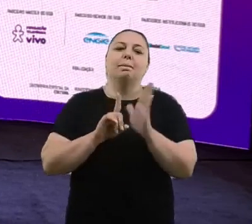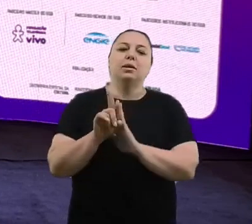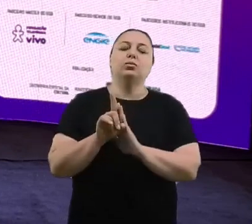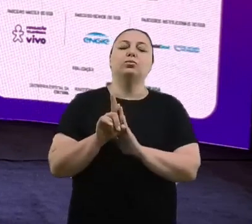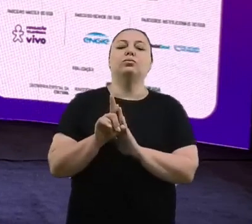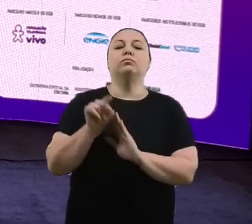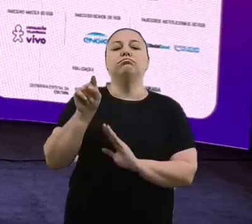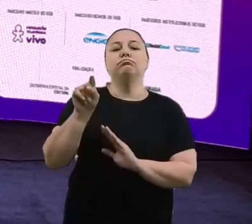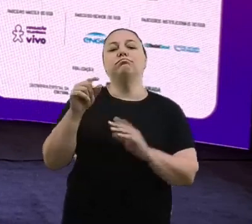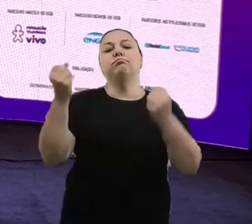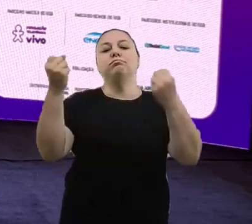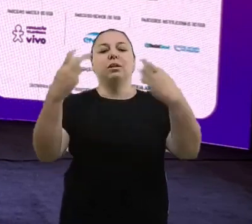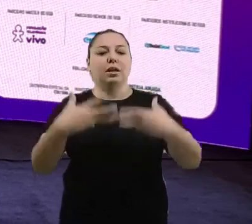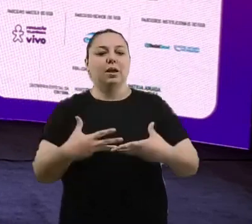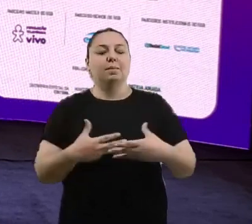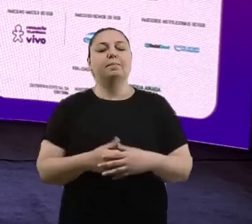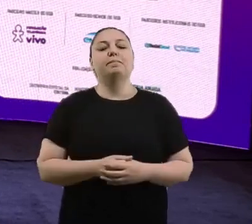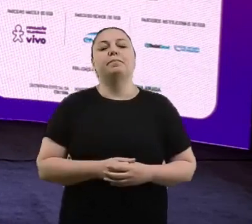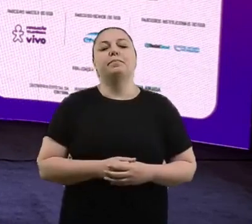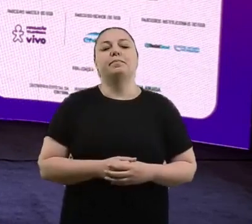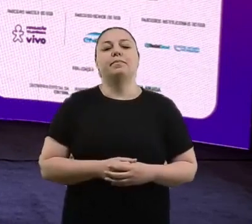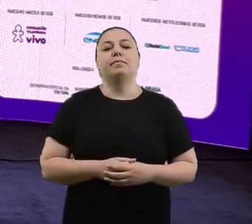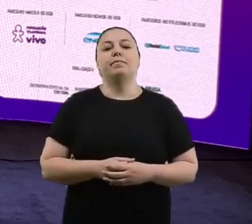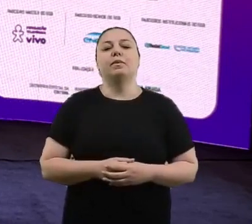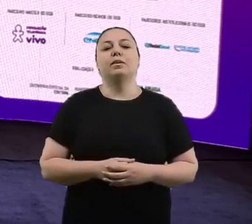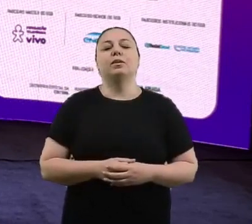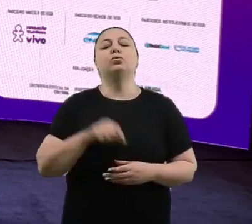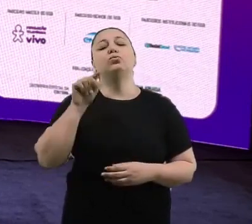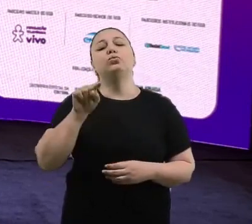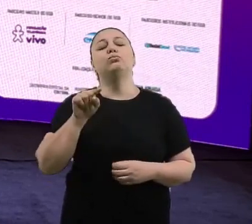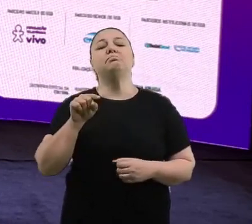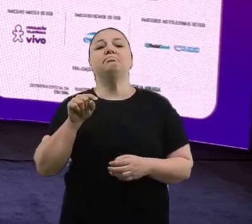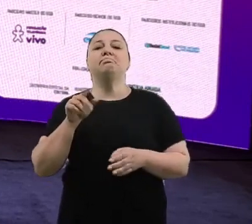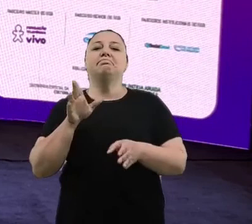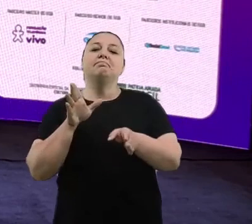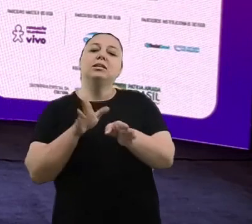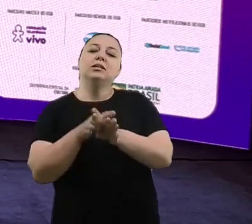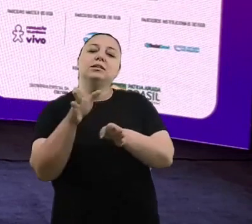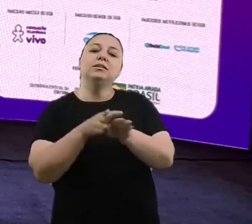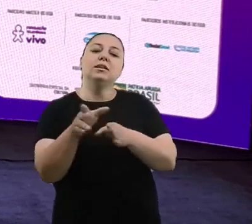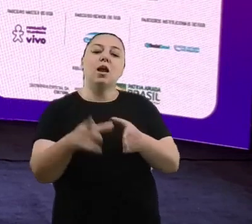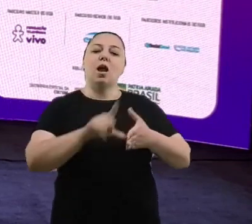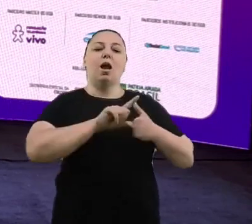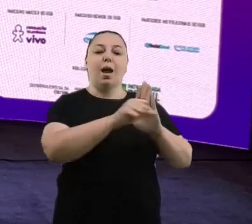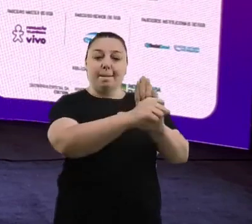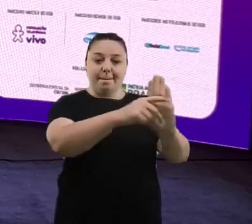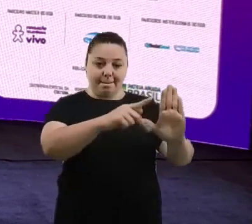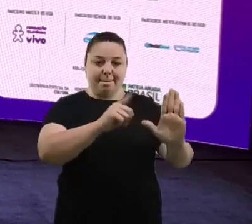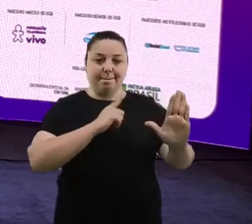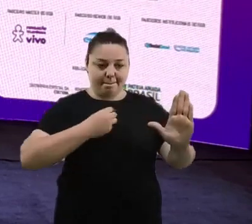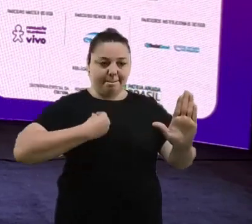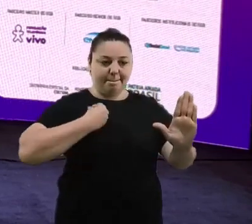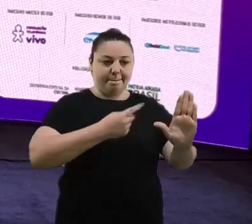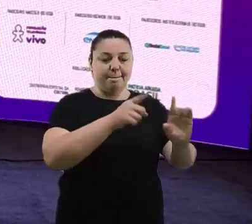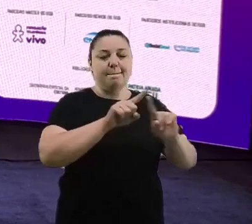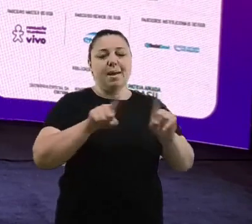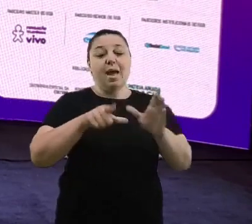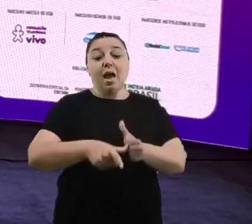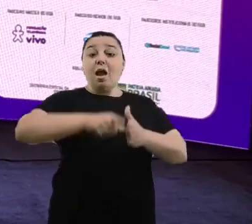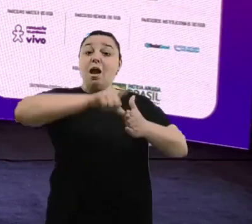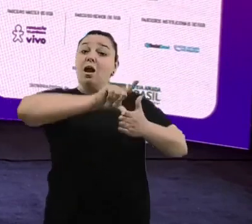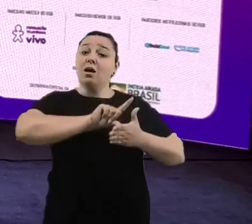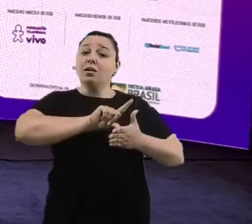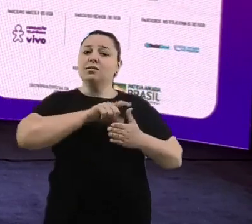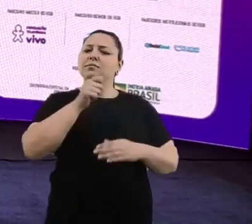nos ouvindo, quais seriam os seus conselhos antes das pessoas usarem aplicativos, né? O que você recomenda, né? A